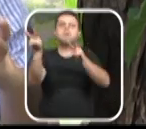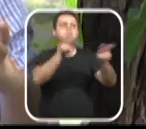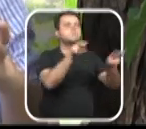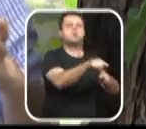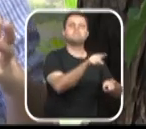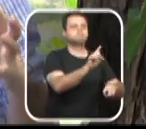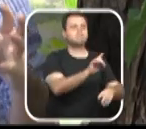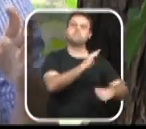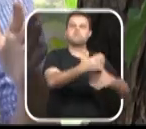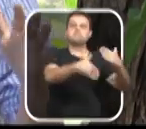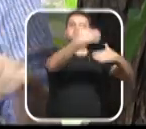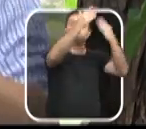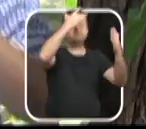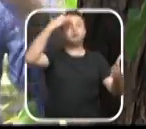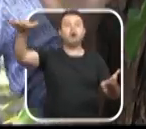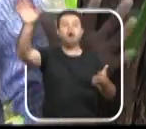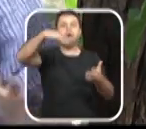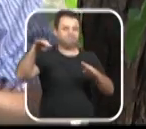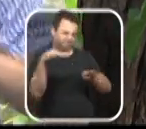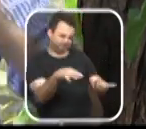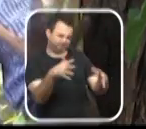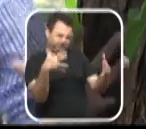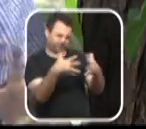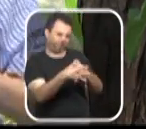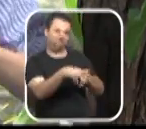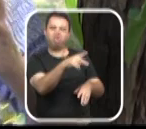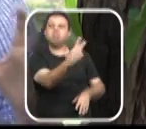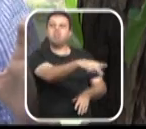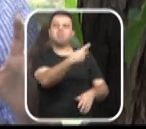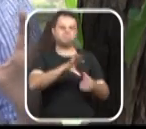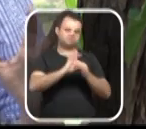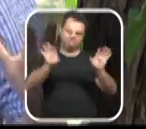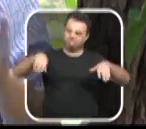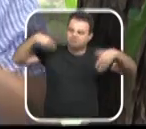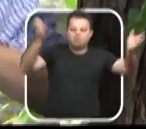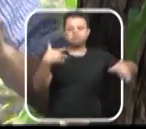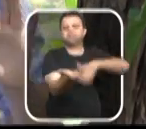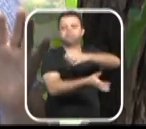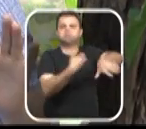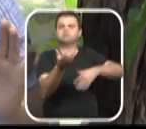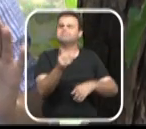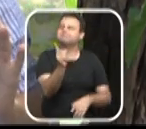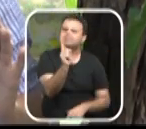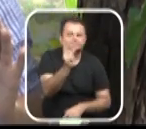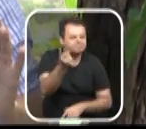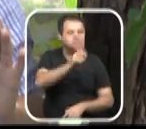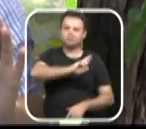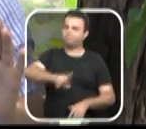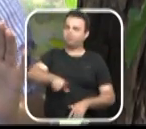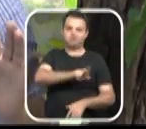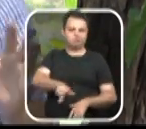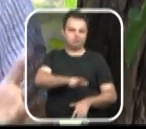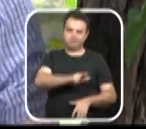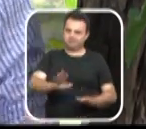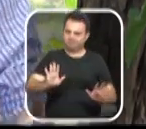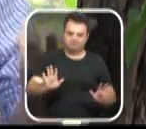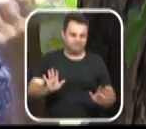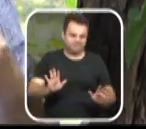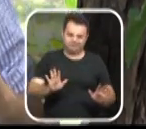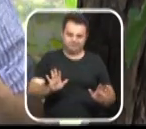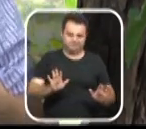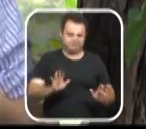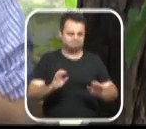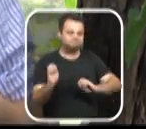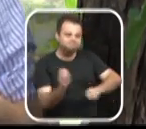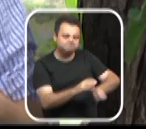confundem também, acham que a criança vai fazer o que quer, na hora que quer, do jeito que quer. Não é nessa perspectiva que a gente trabalha. O que é